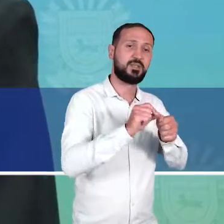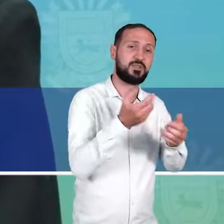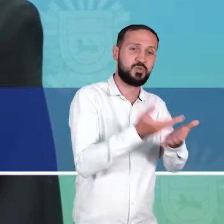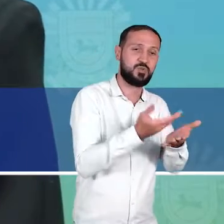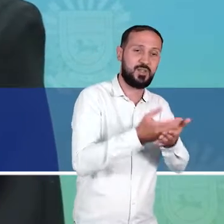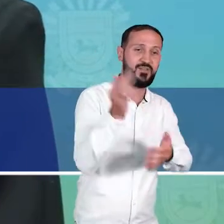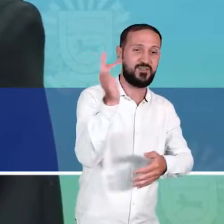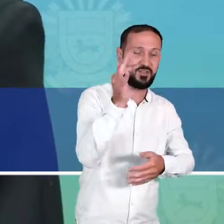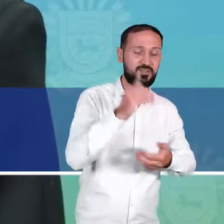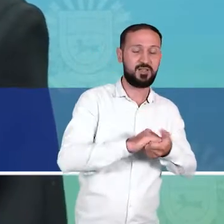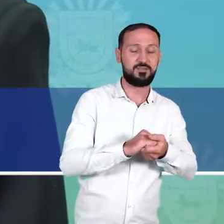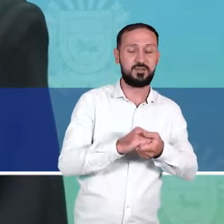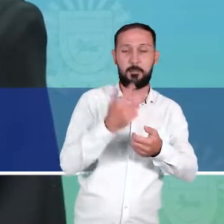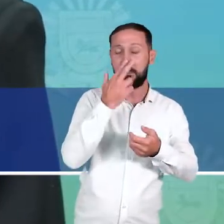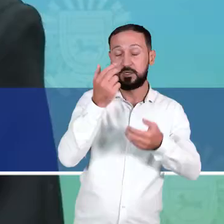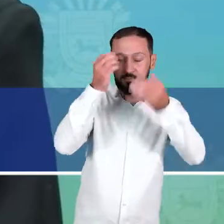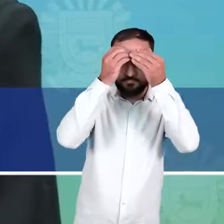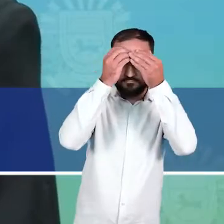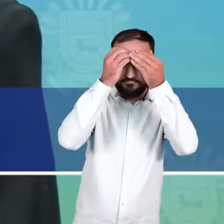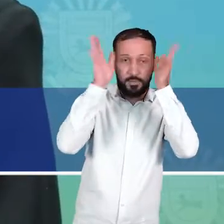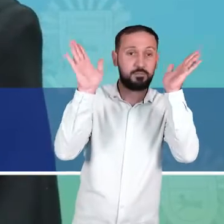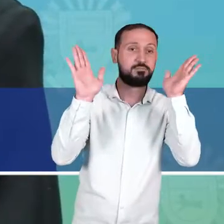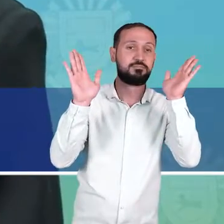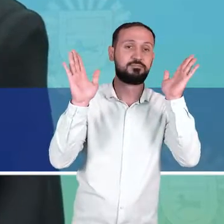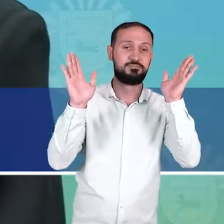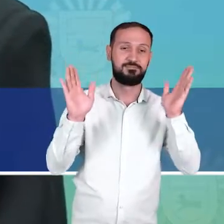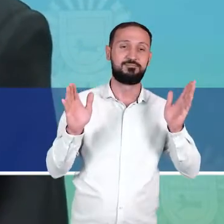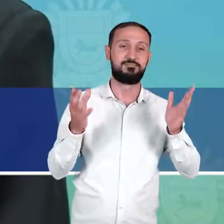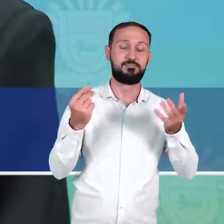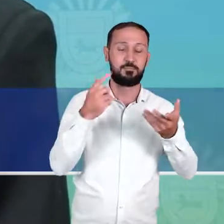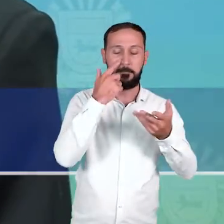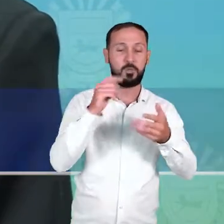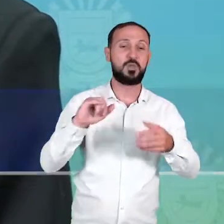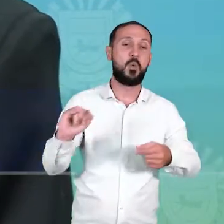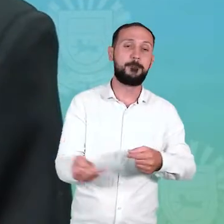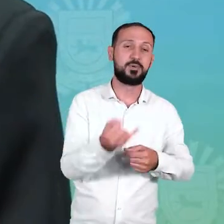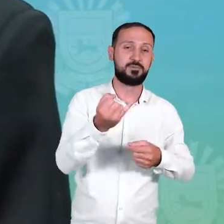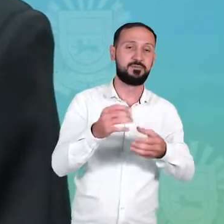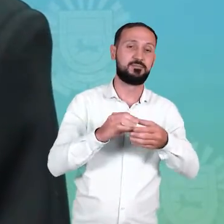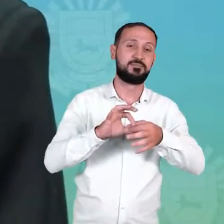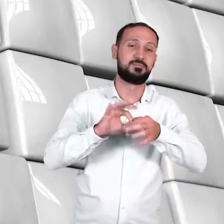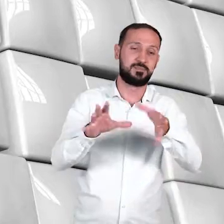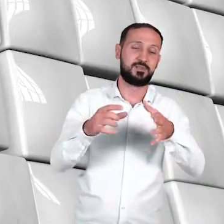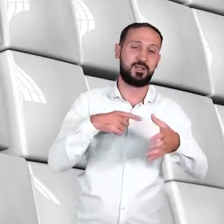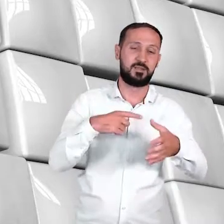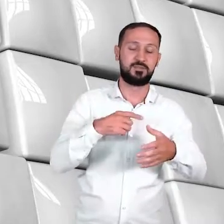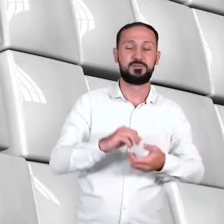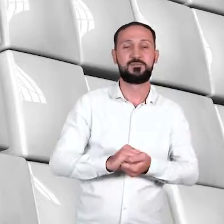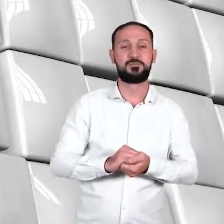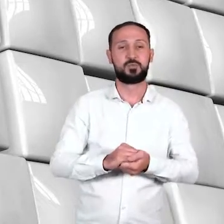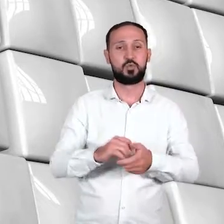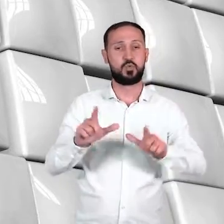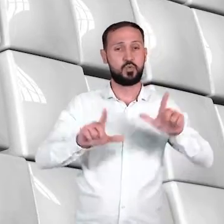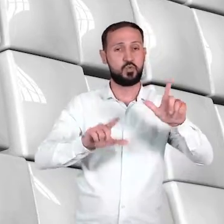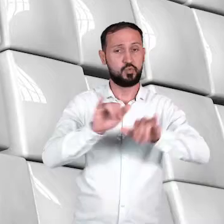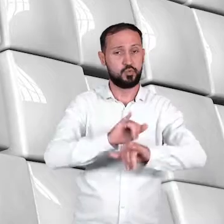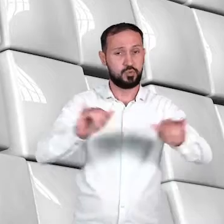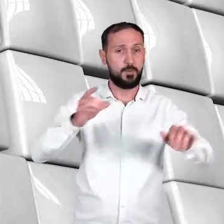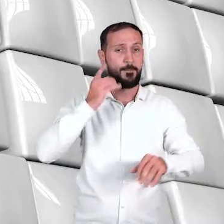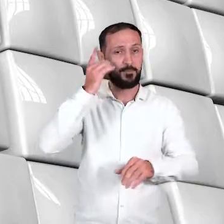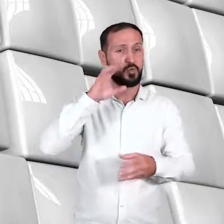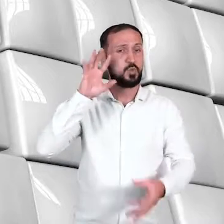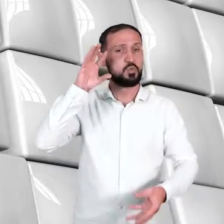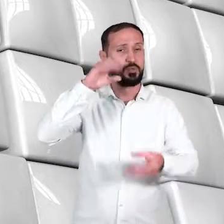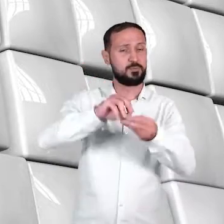E isso me abriu muitos horizontes, me abriu muitas janelas o curso de administração. O Jornal Parlamentar com o resumo